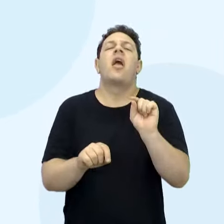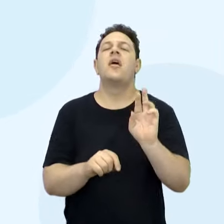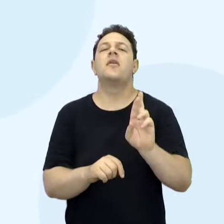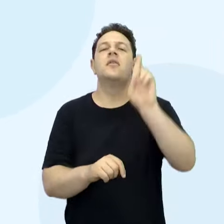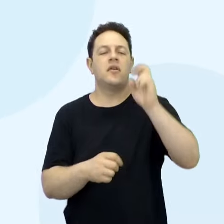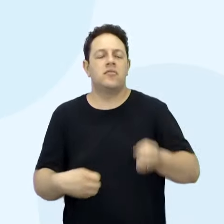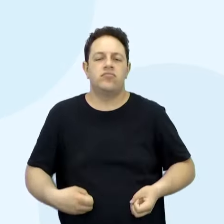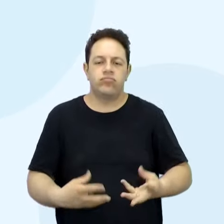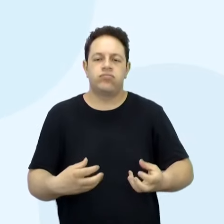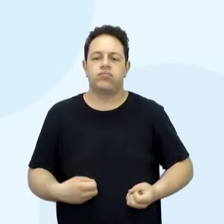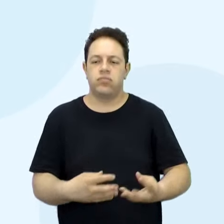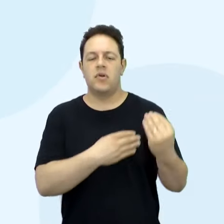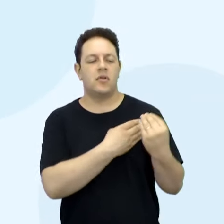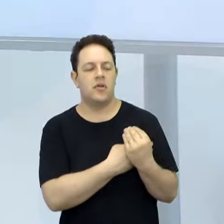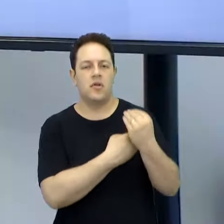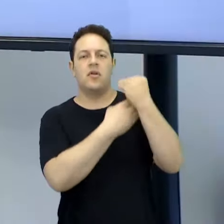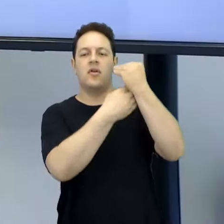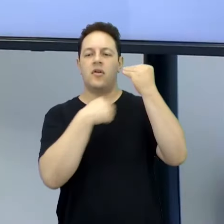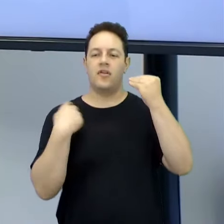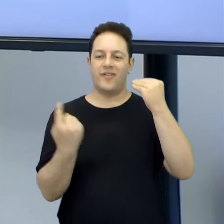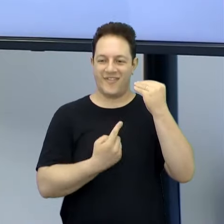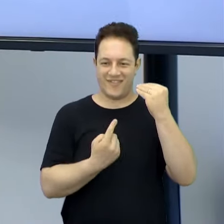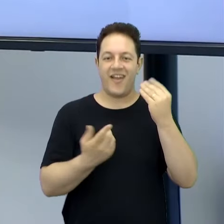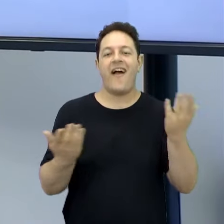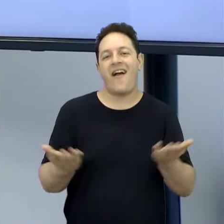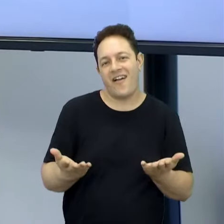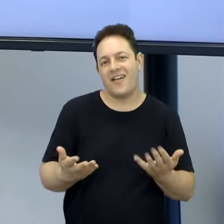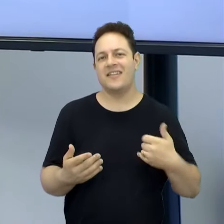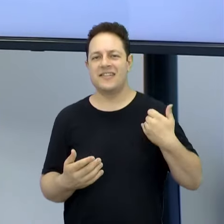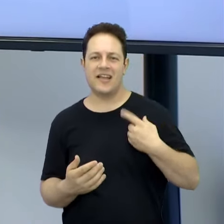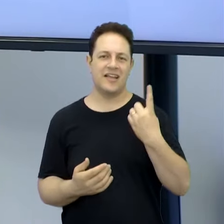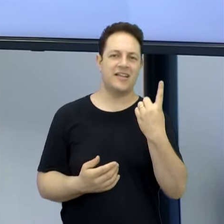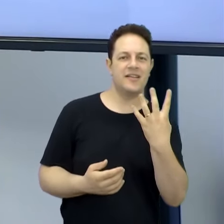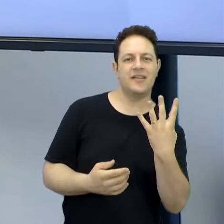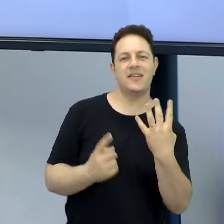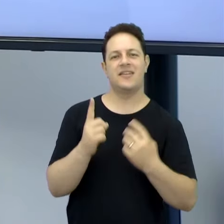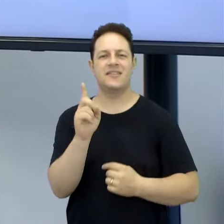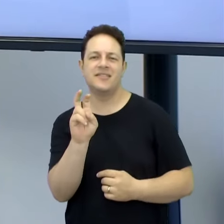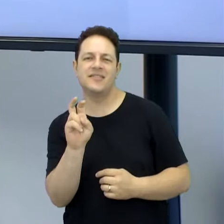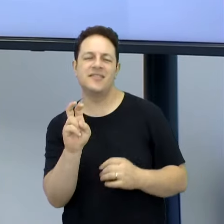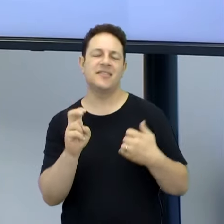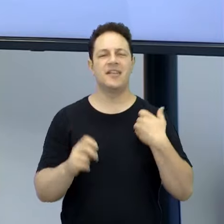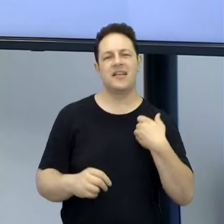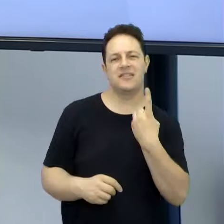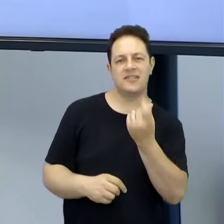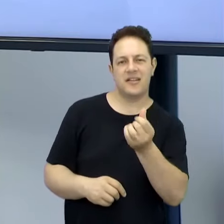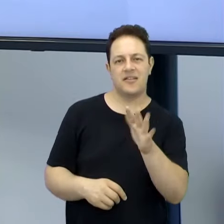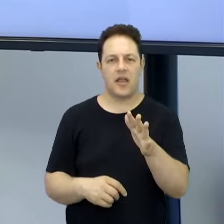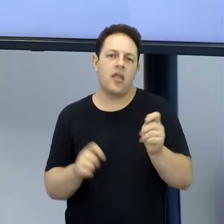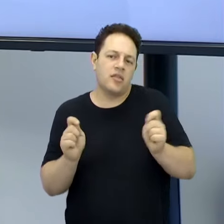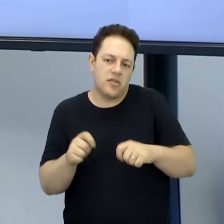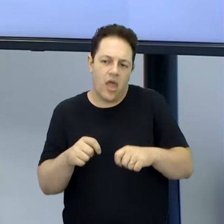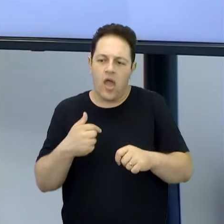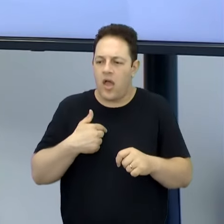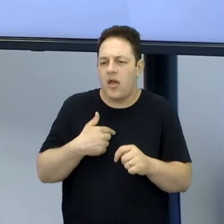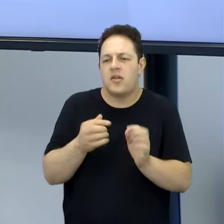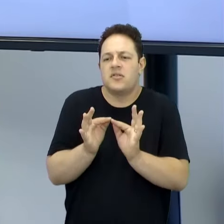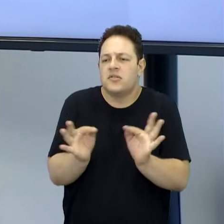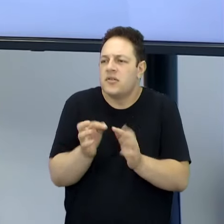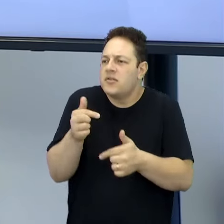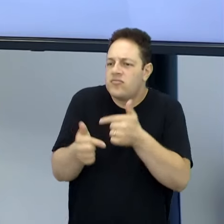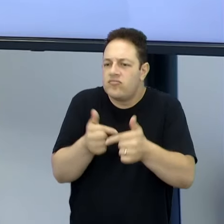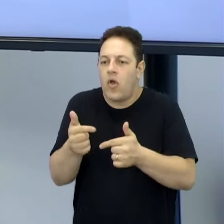né? Então, agora que a gente tem 14, 15, 16 anos, a gente já consegue ganhar nosso dinheirinho se a gente fizer uns